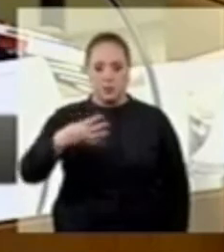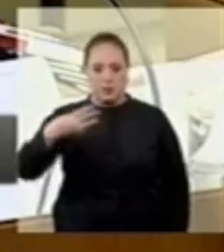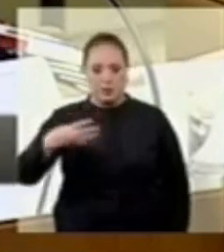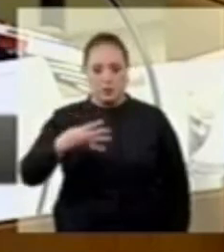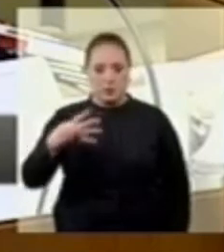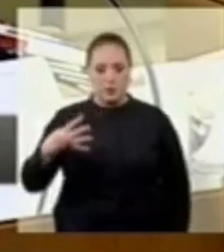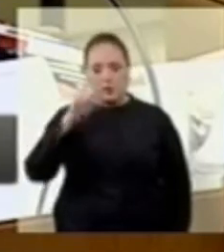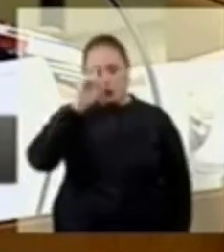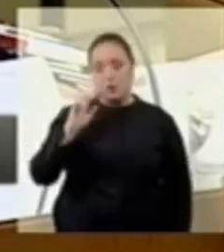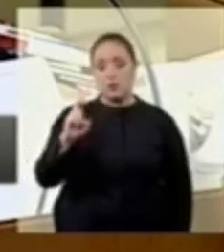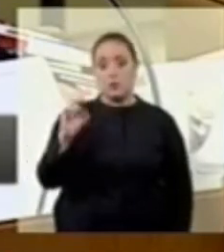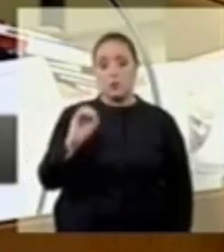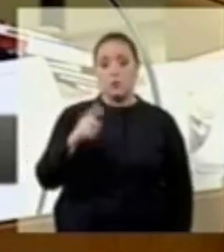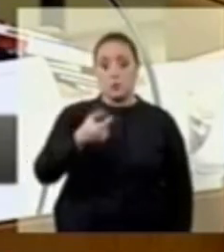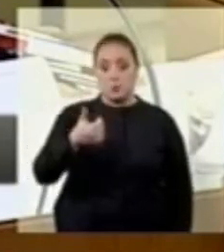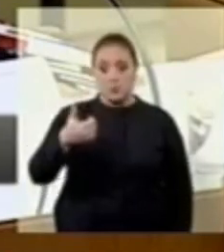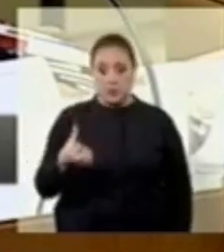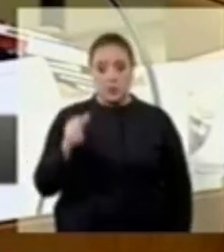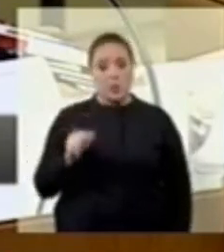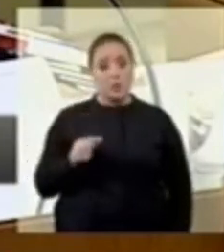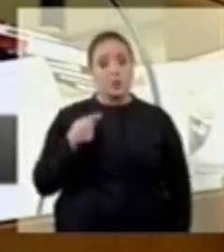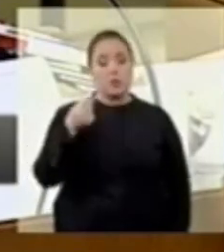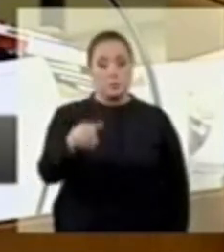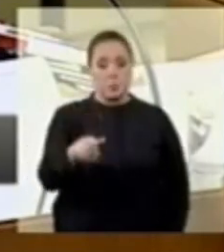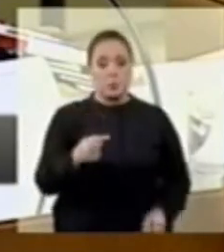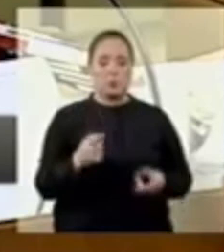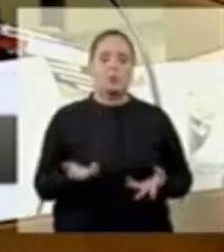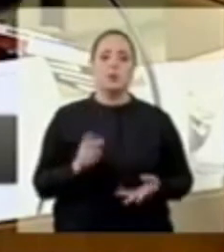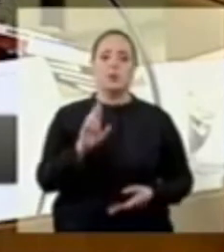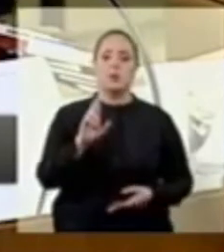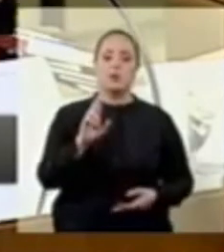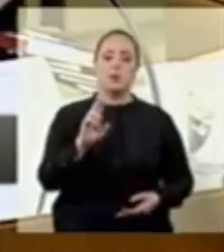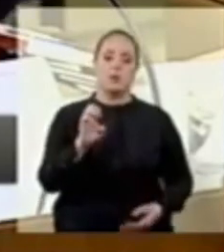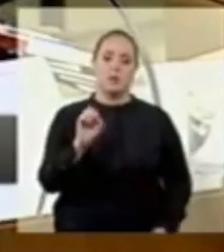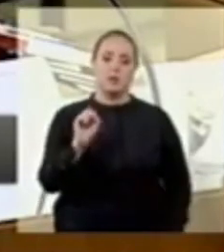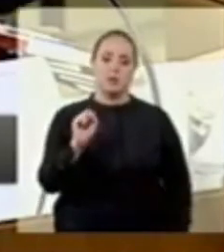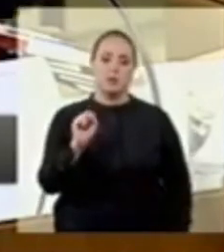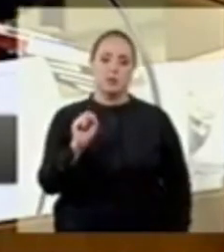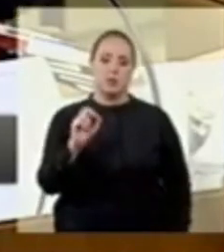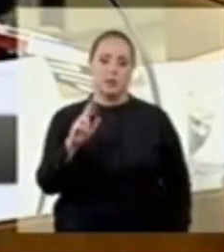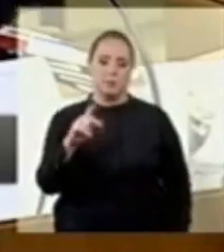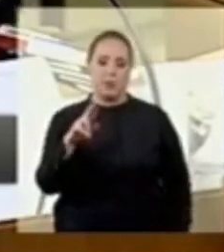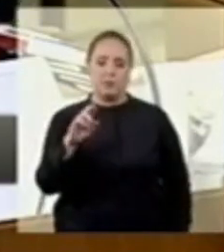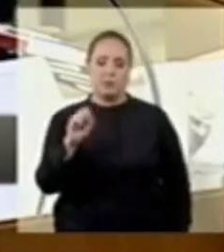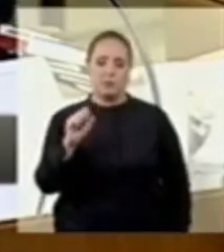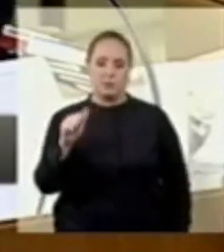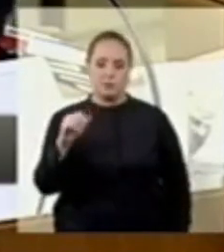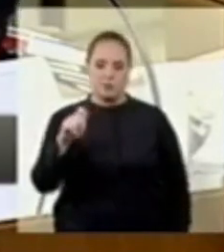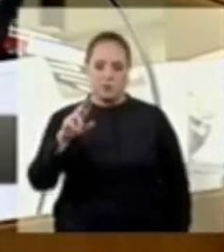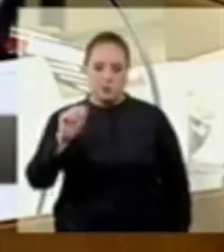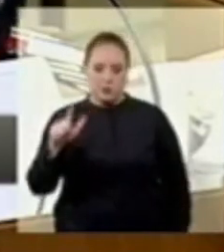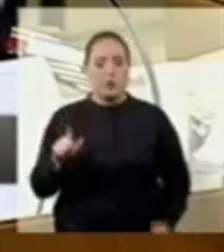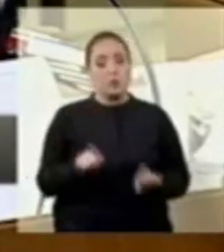de 2016 e depois em repercussão geral também levada a plenário virtual pelo ministro